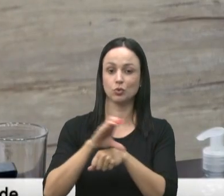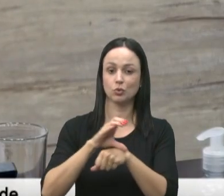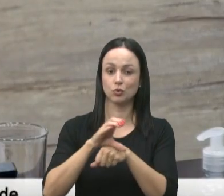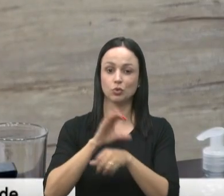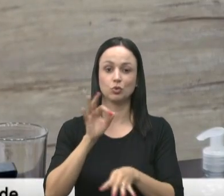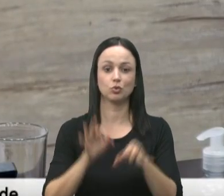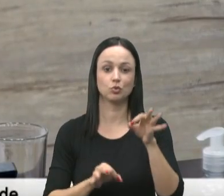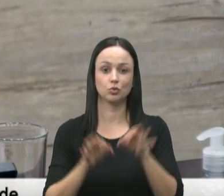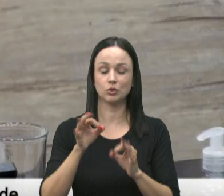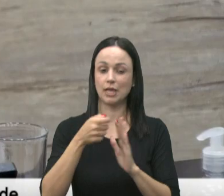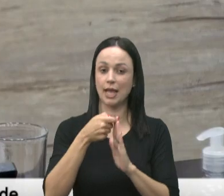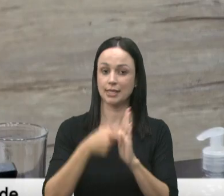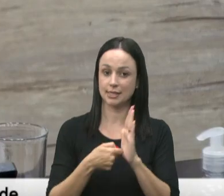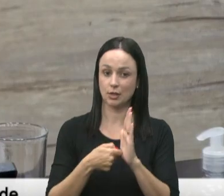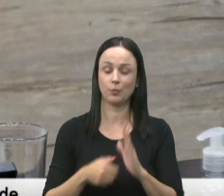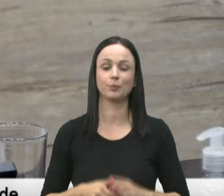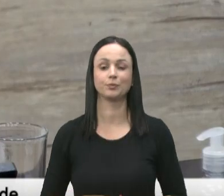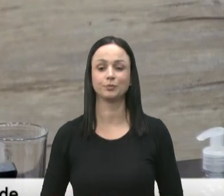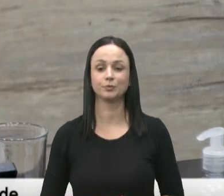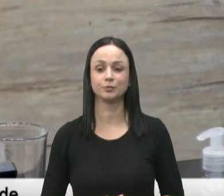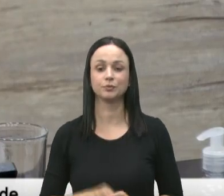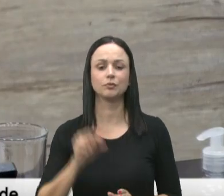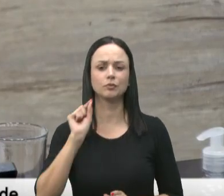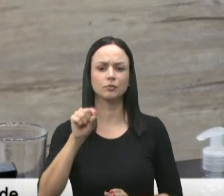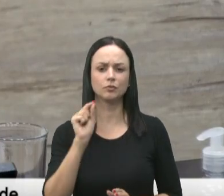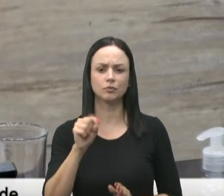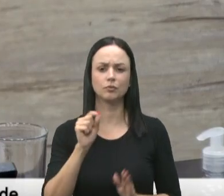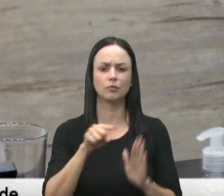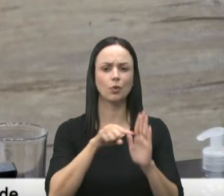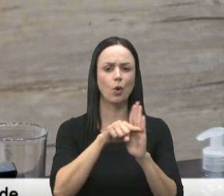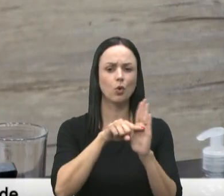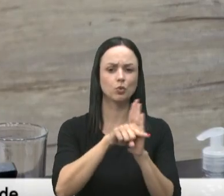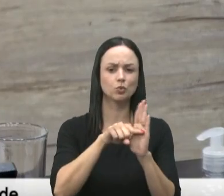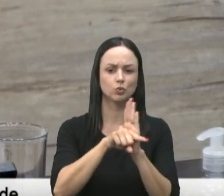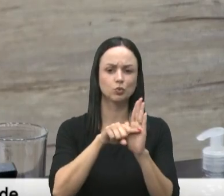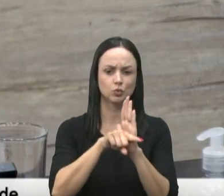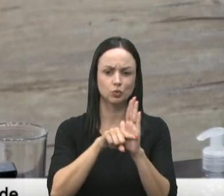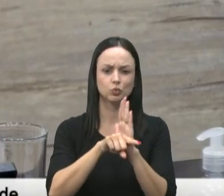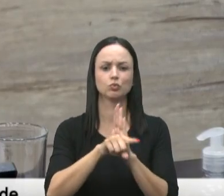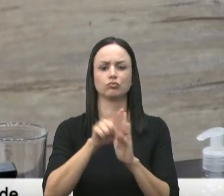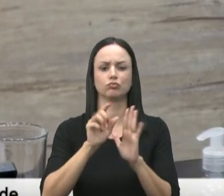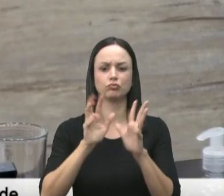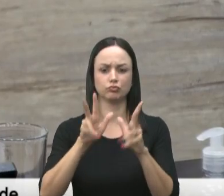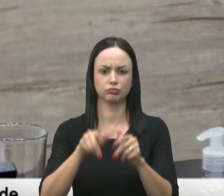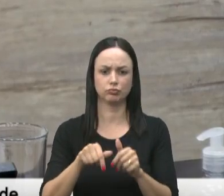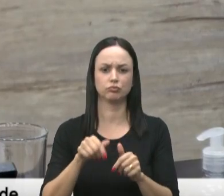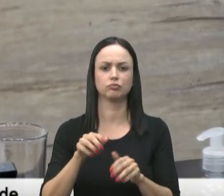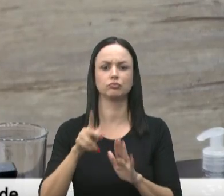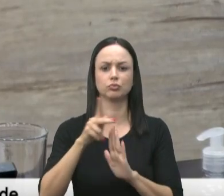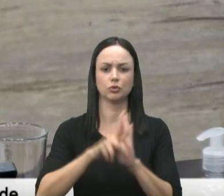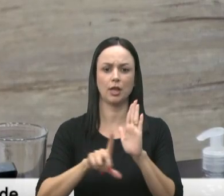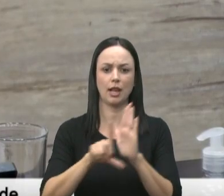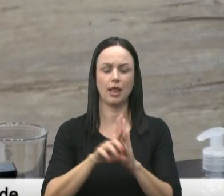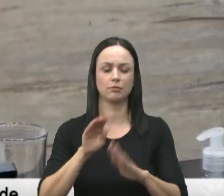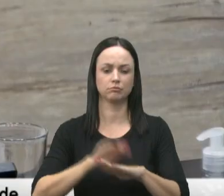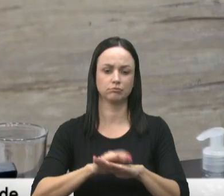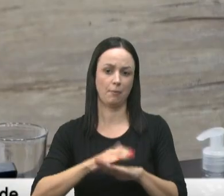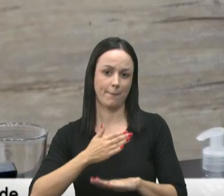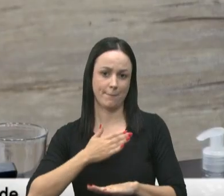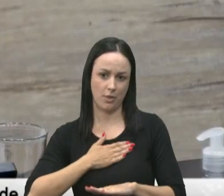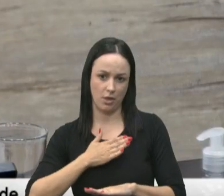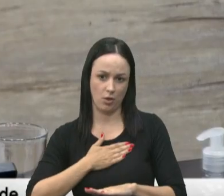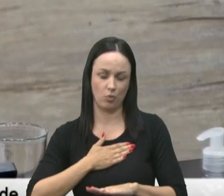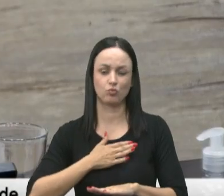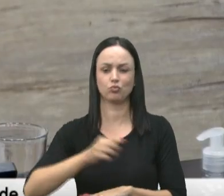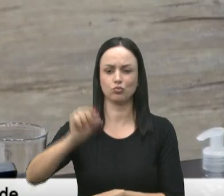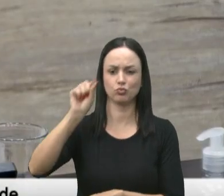Constituição, Justiça e Redação, referente à consulta pública do projeto de lei, de minha autoria, com a finalidade